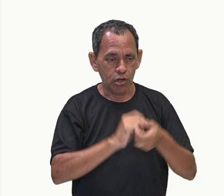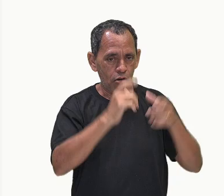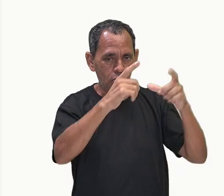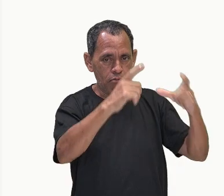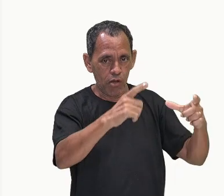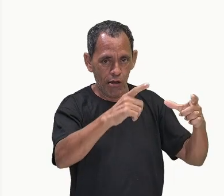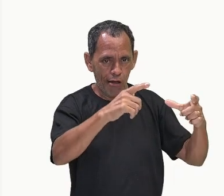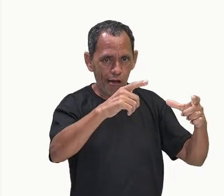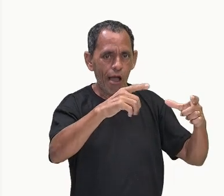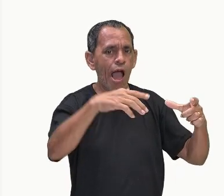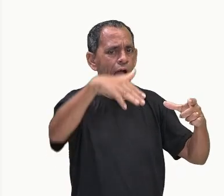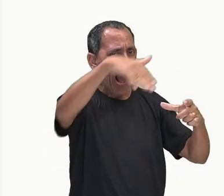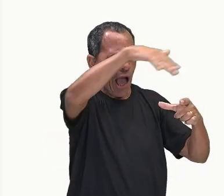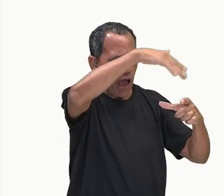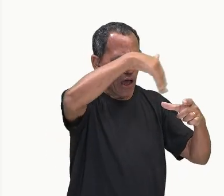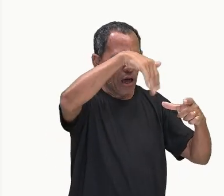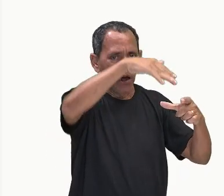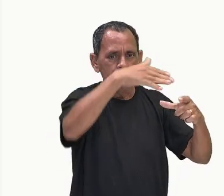ser